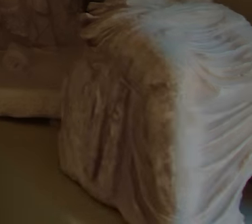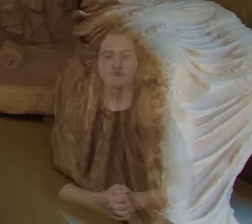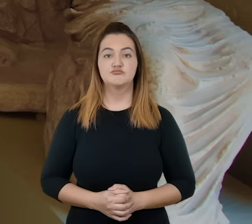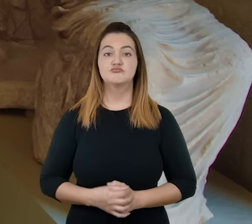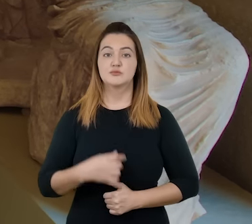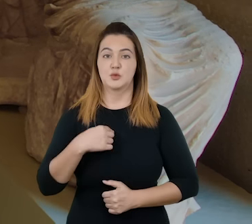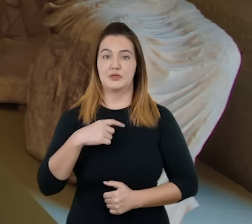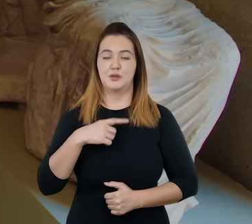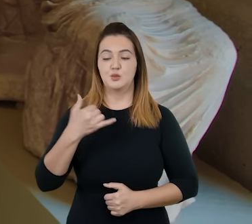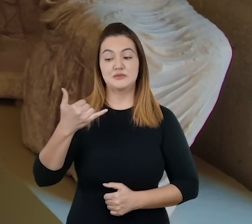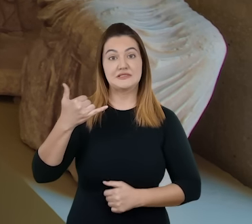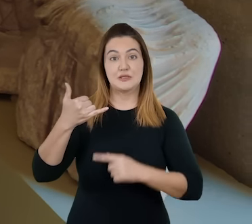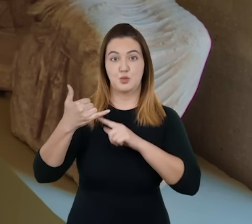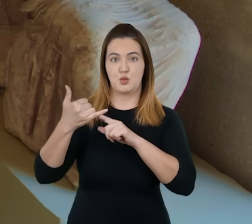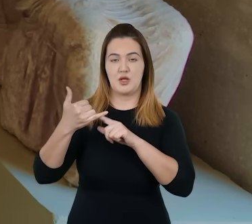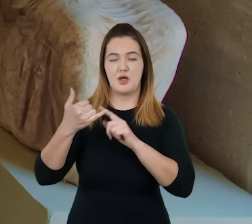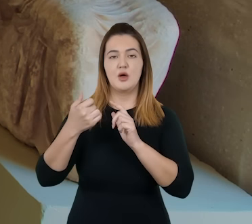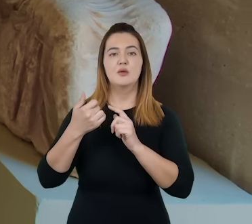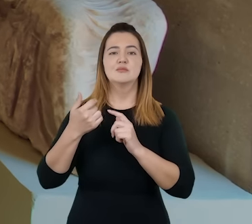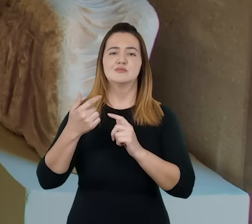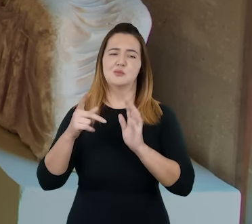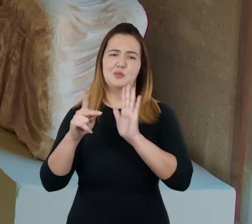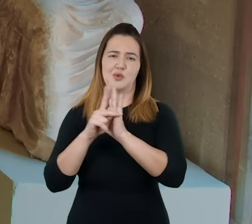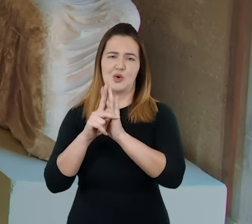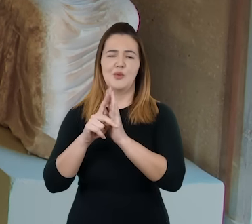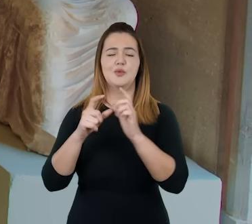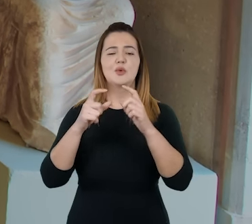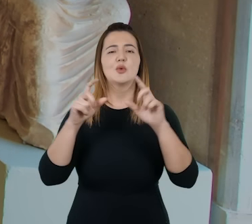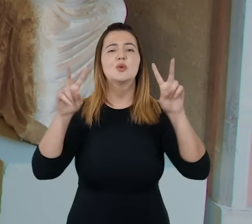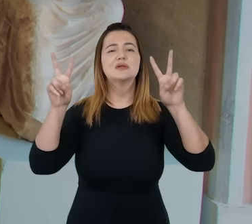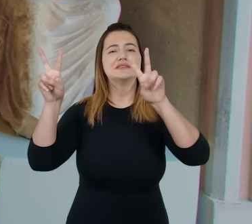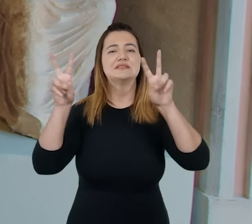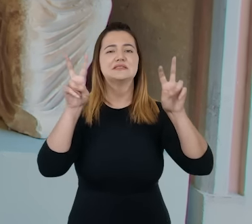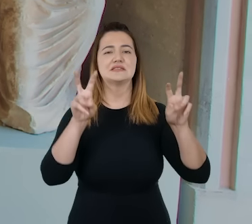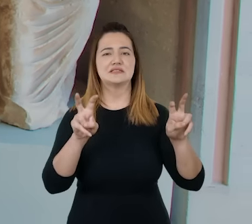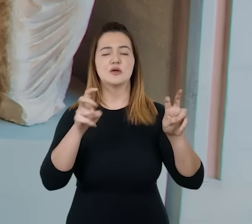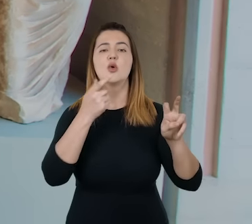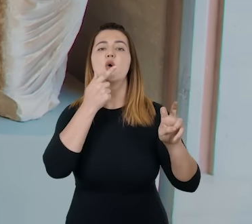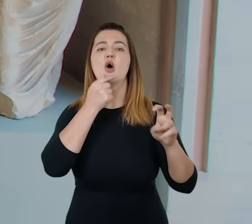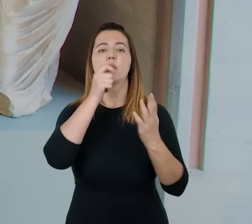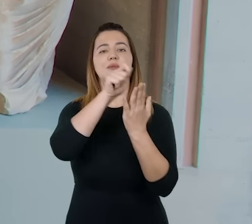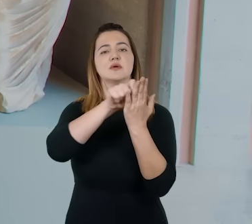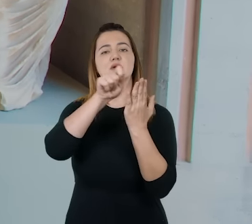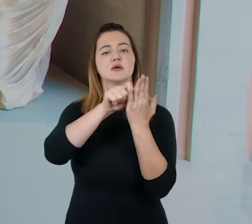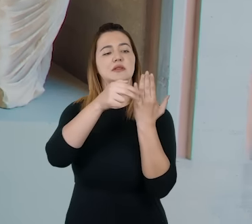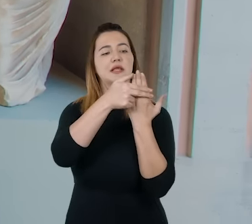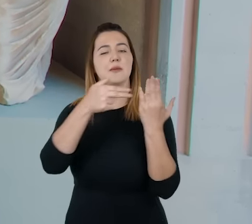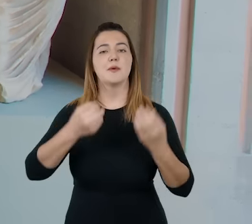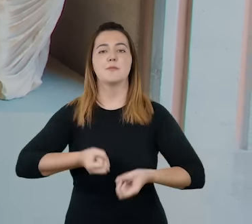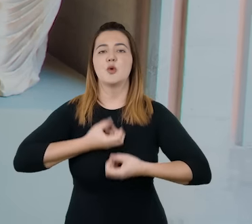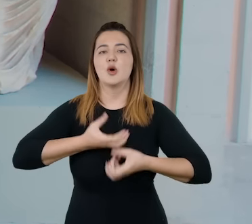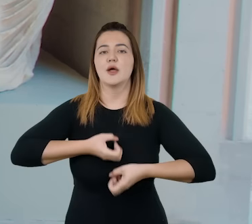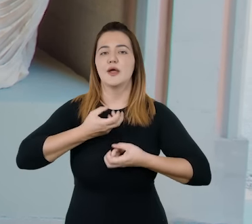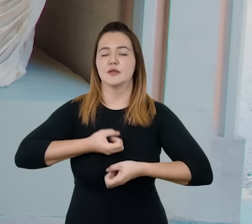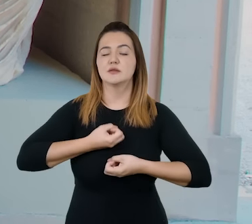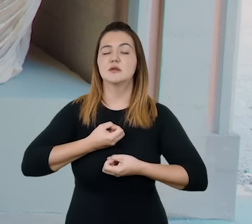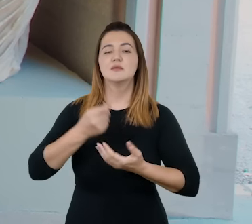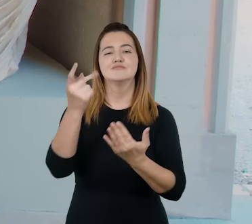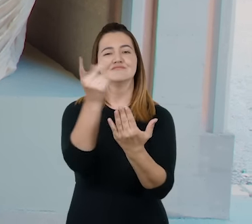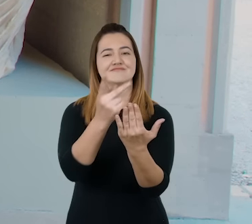Eu tenho aqui em meu celular um trecho da Antiguidade escrito por um poeta romano chamado Crinágoras. E esse